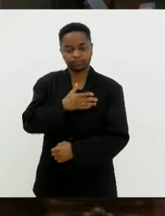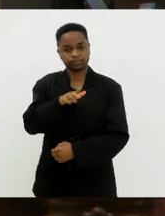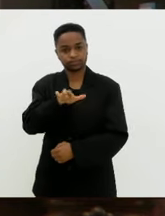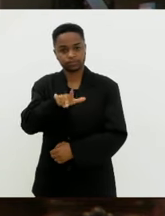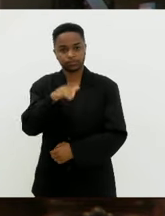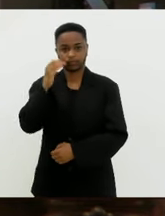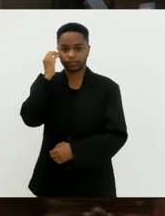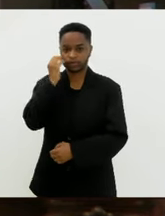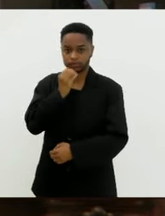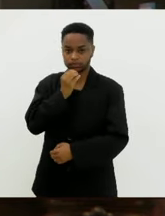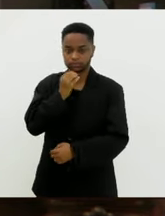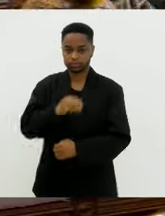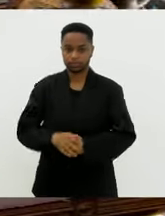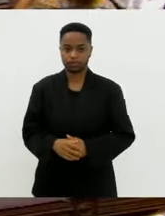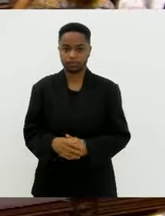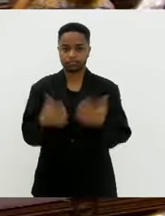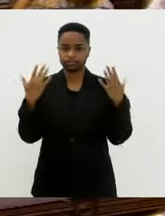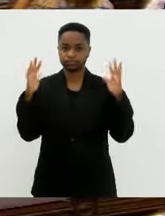Cláudio Castro.